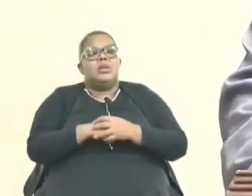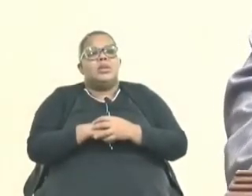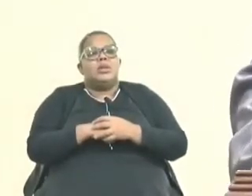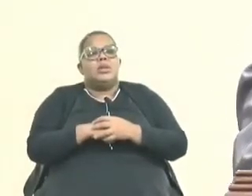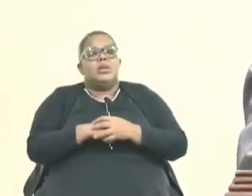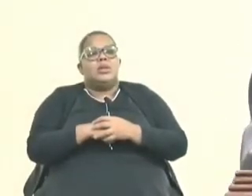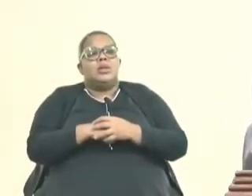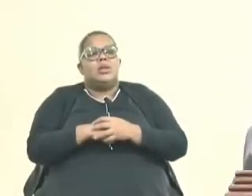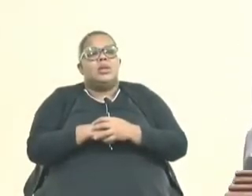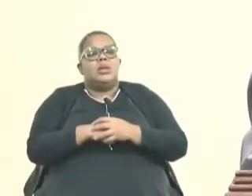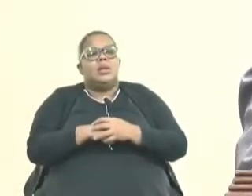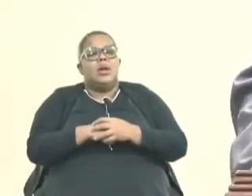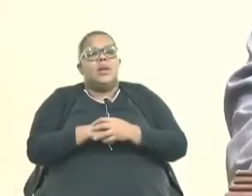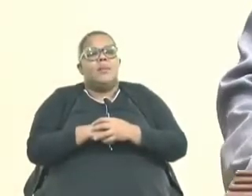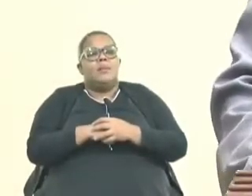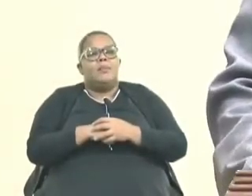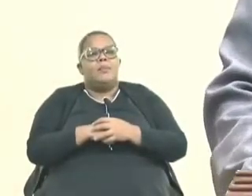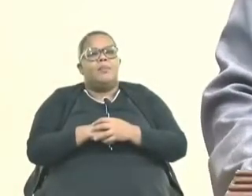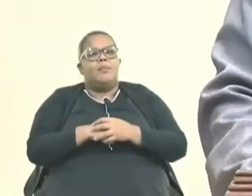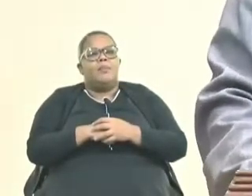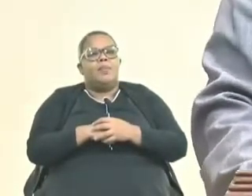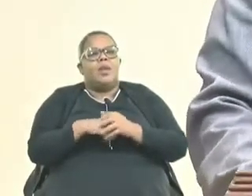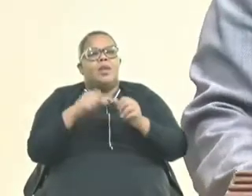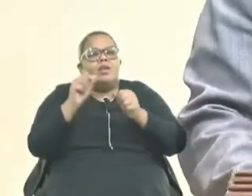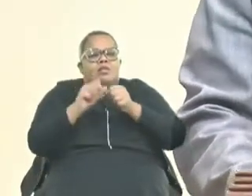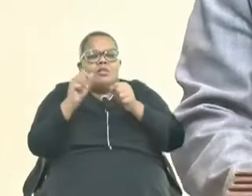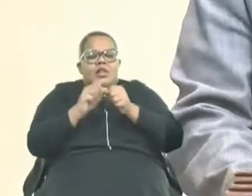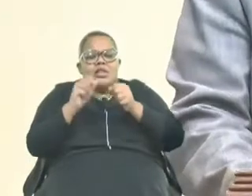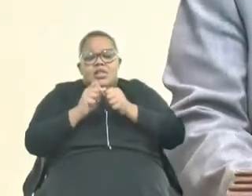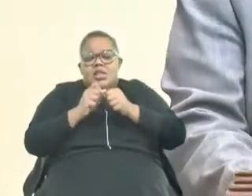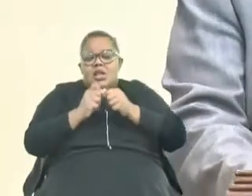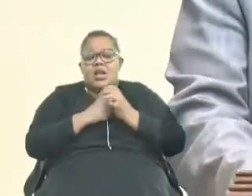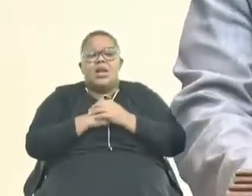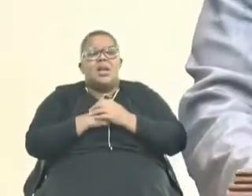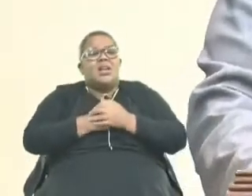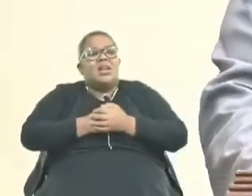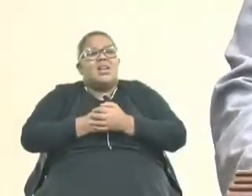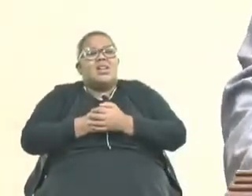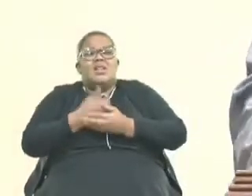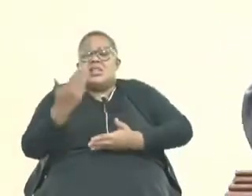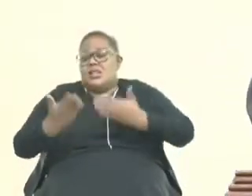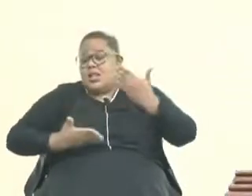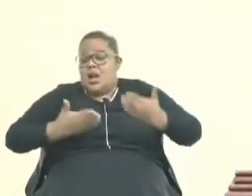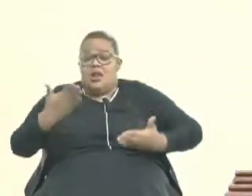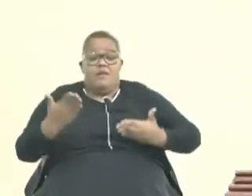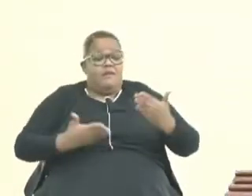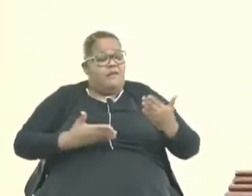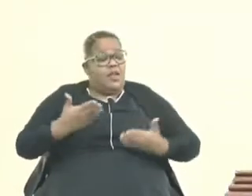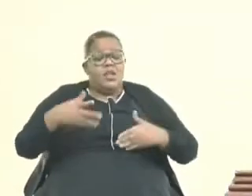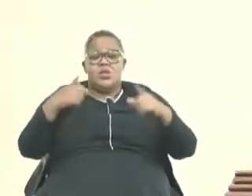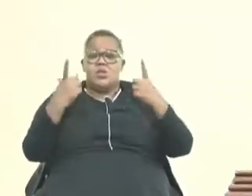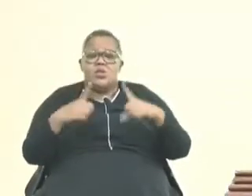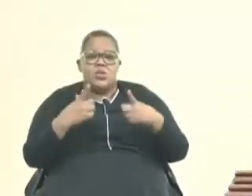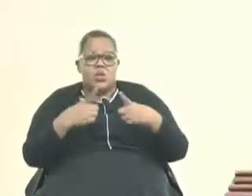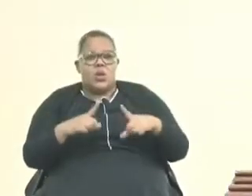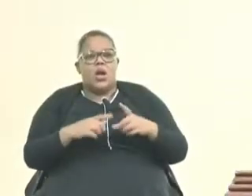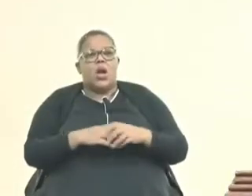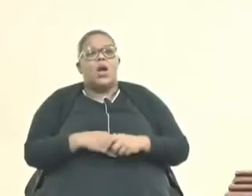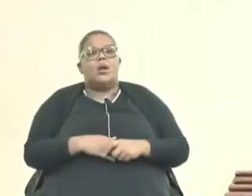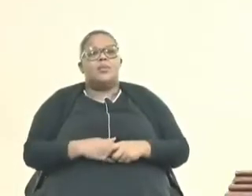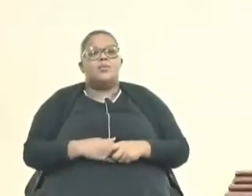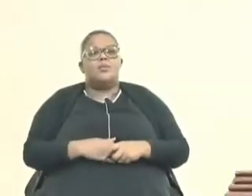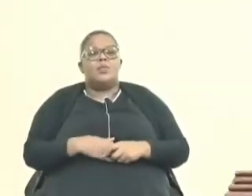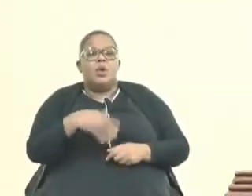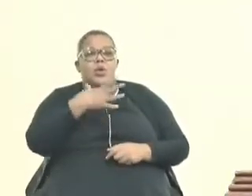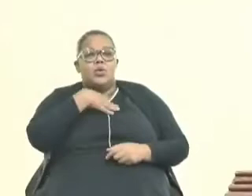ele exercia o sacerdócio em Israel sendo ele o sumo sacerdote os filhos de Eli hofni